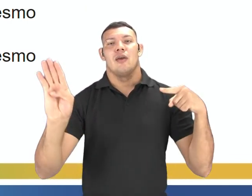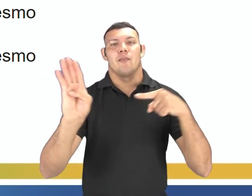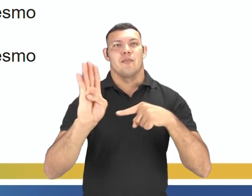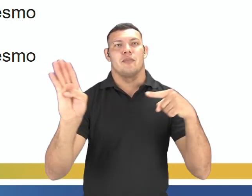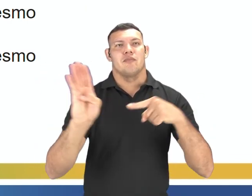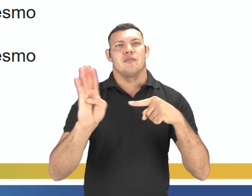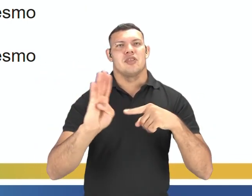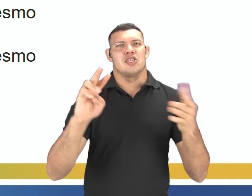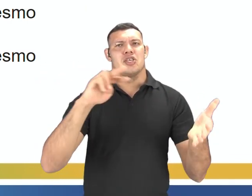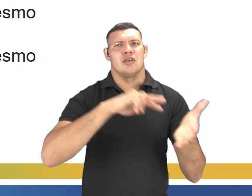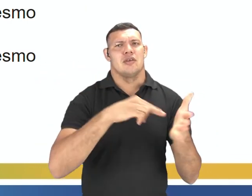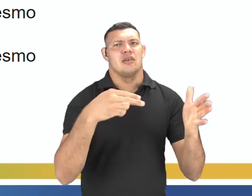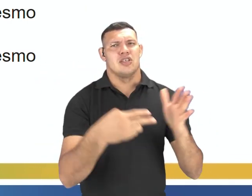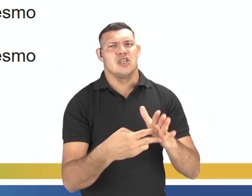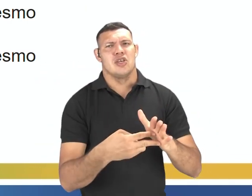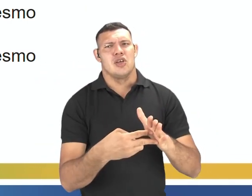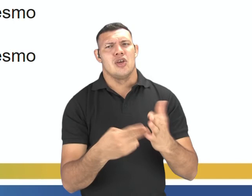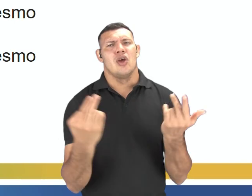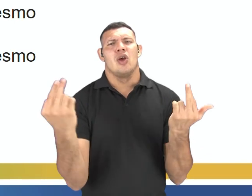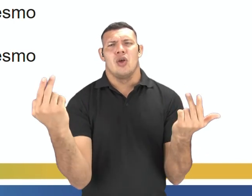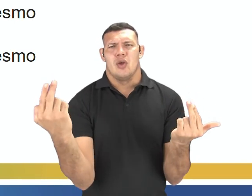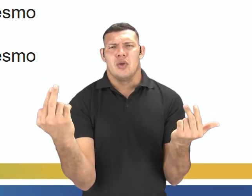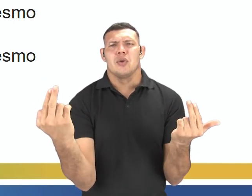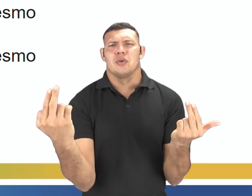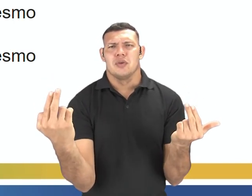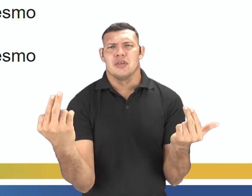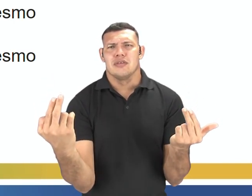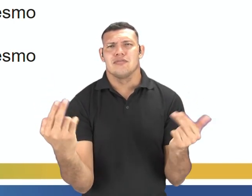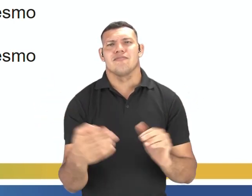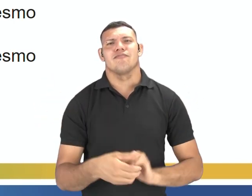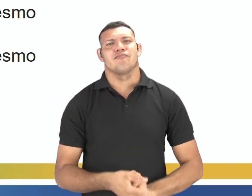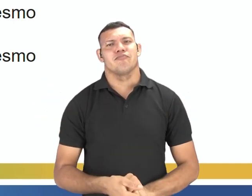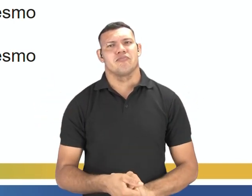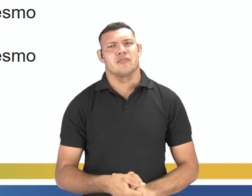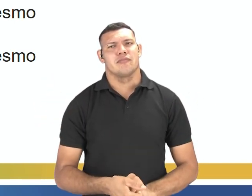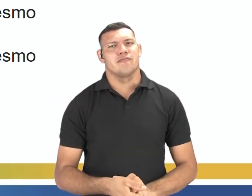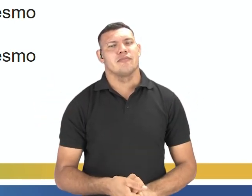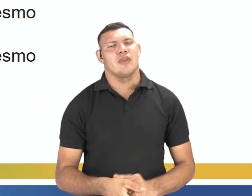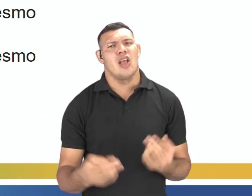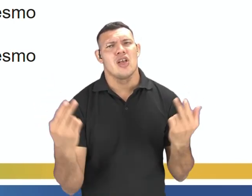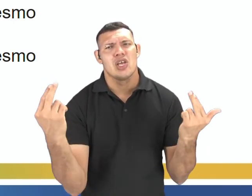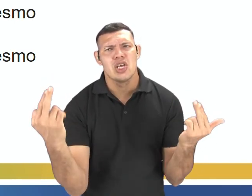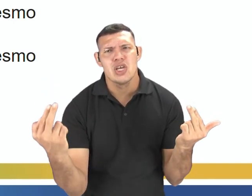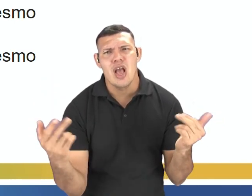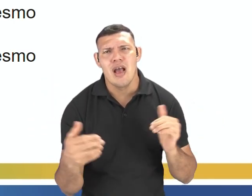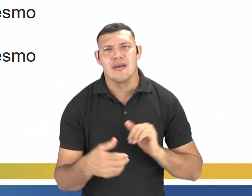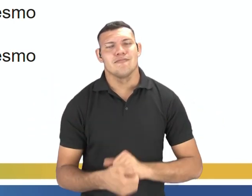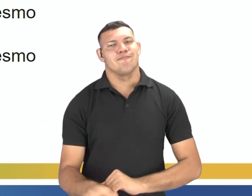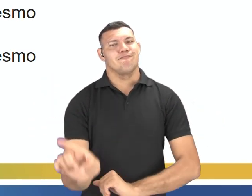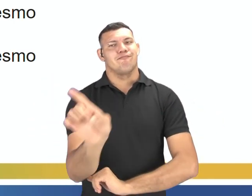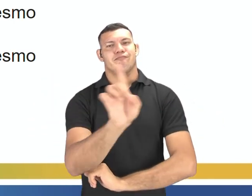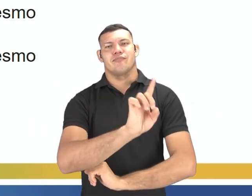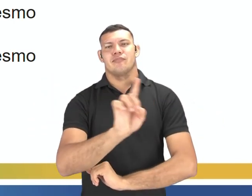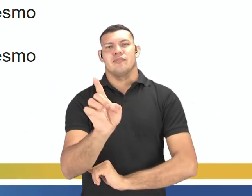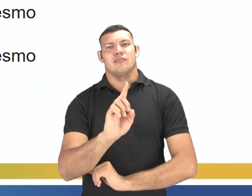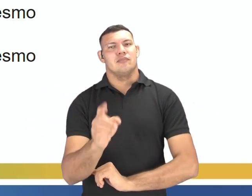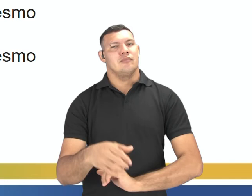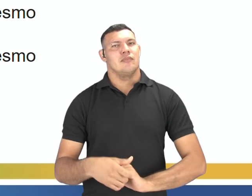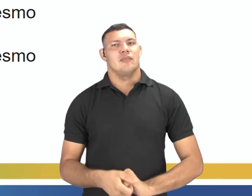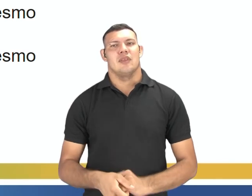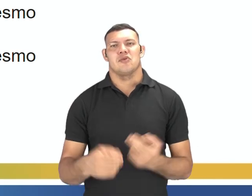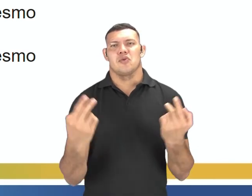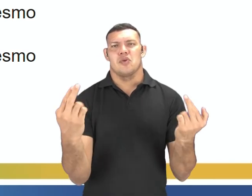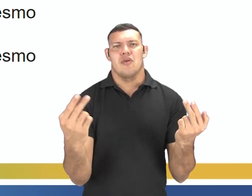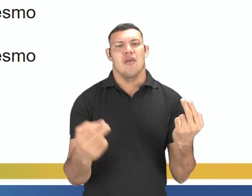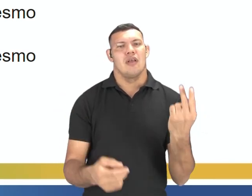significados equivalentes, ou seja, equivalente quer dizer semelhante, igual, tá? Que um equivale ao